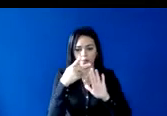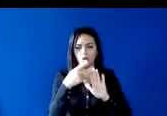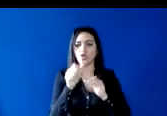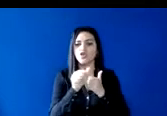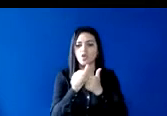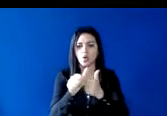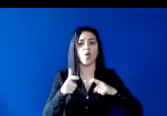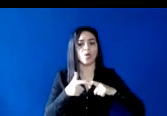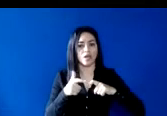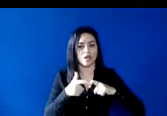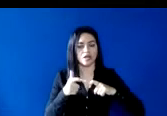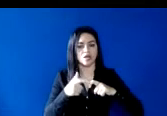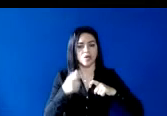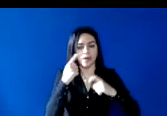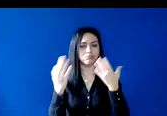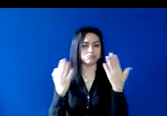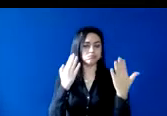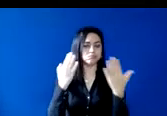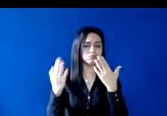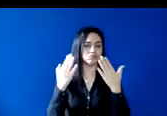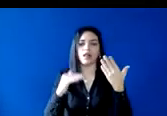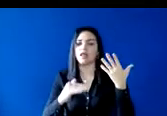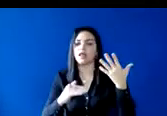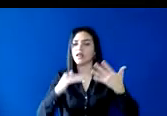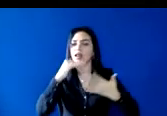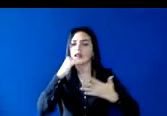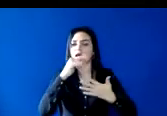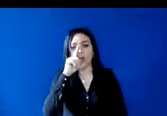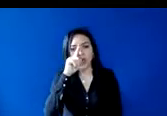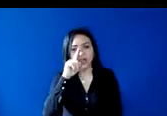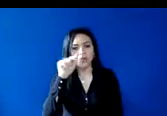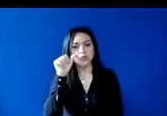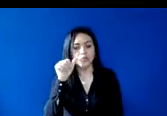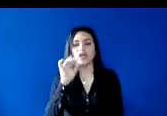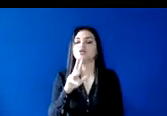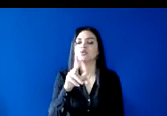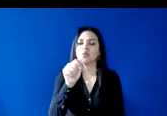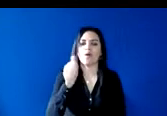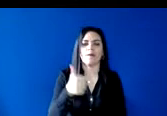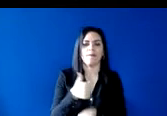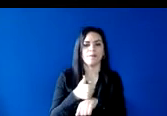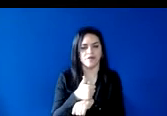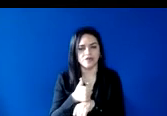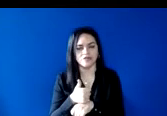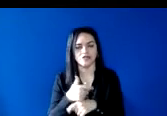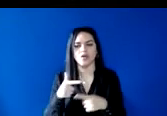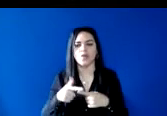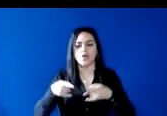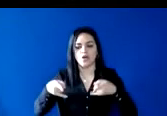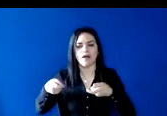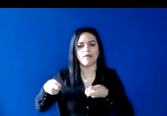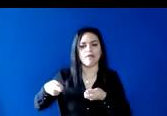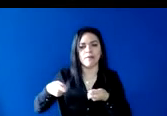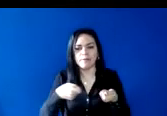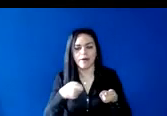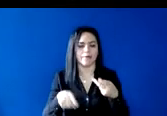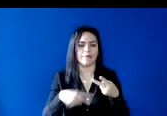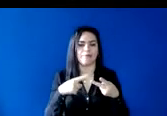para classificar o risco das mulheres, e aí todos os profissionais, o profissional da maca, o profissional